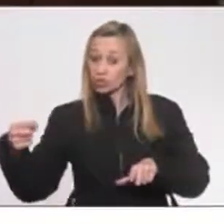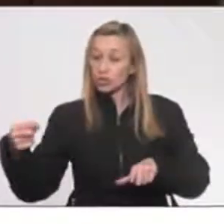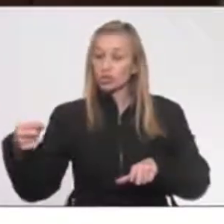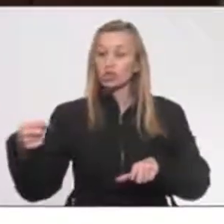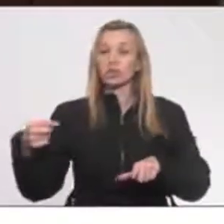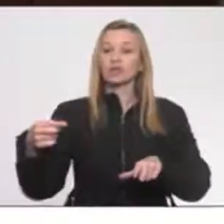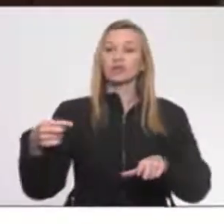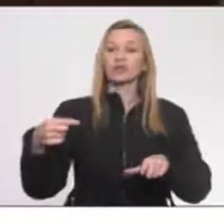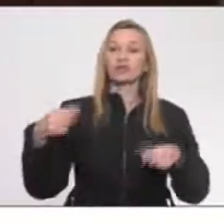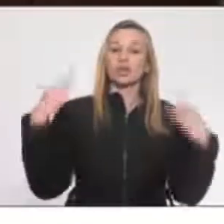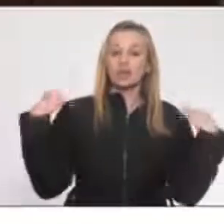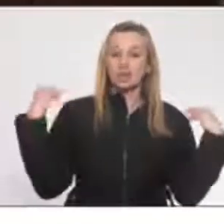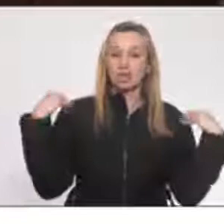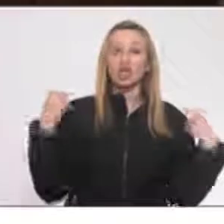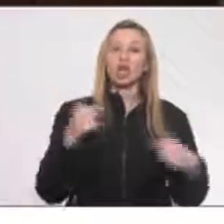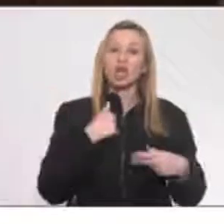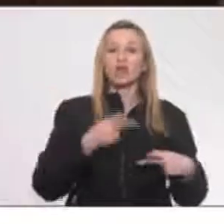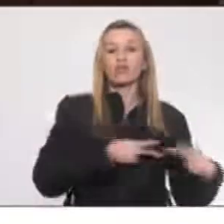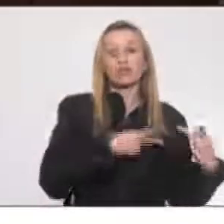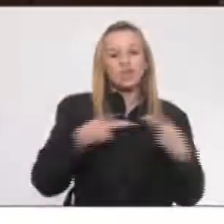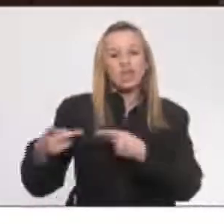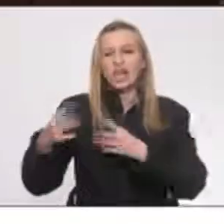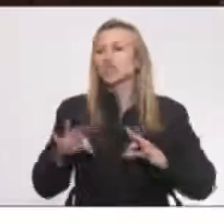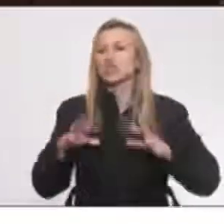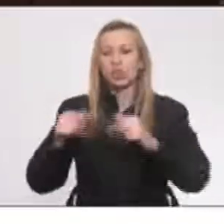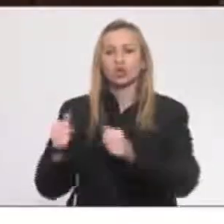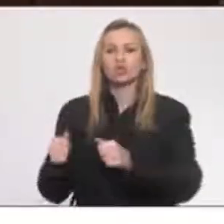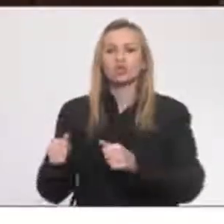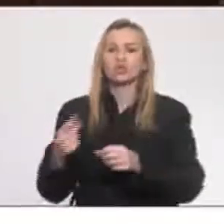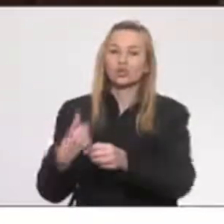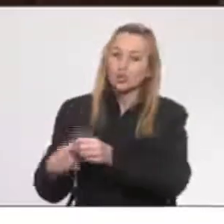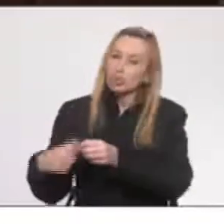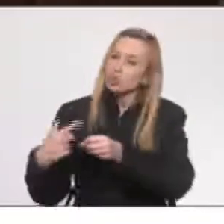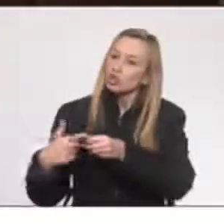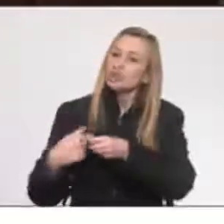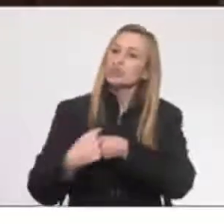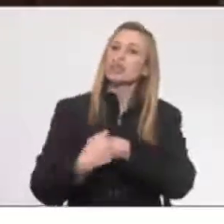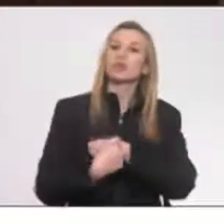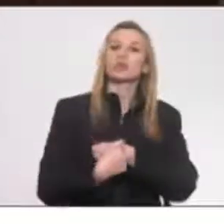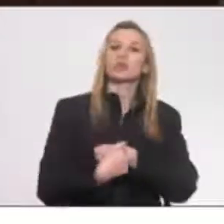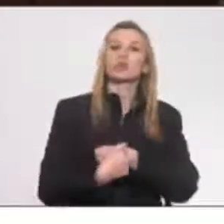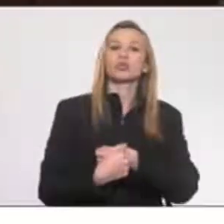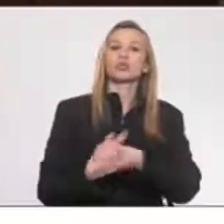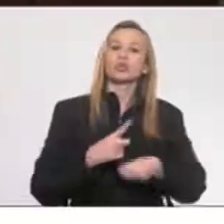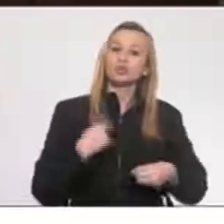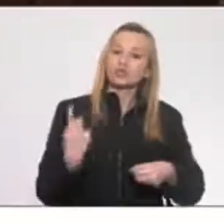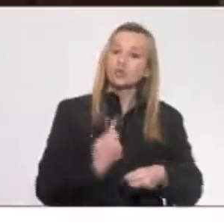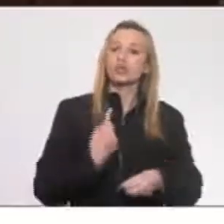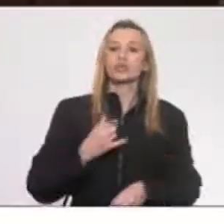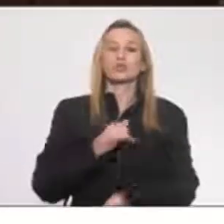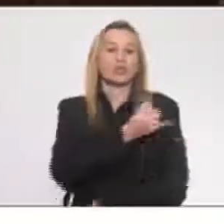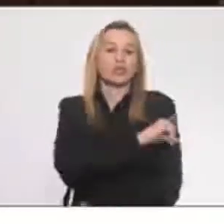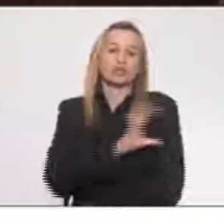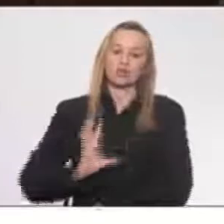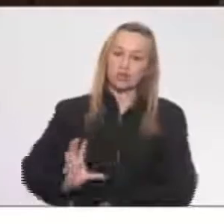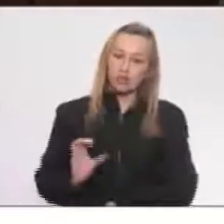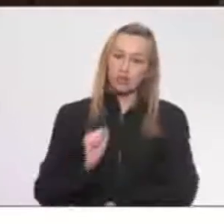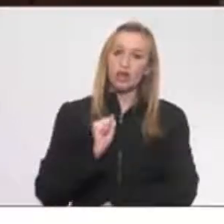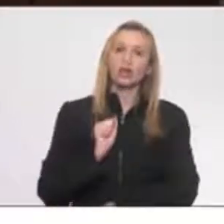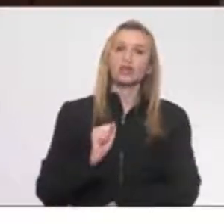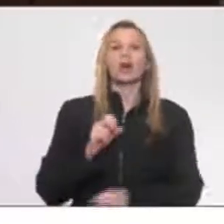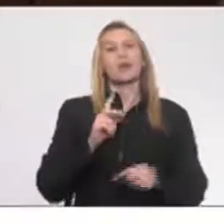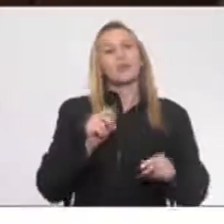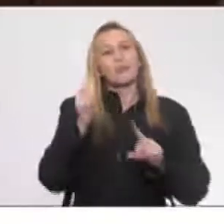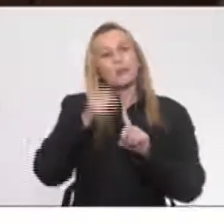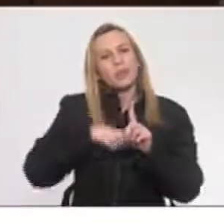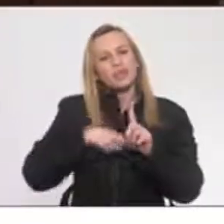de visitar todos os municípios da nosso querido Rio de Janeiro. Mês